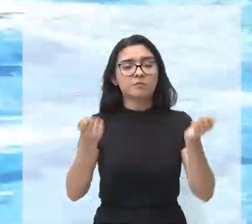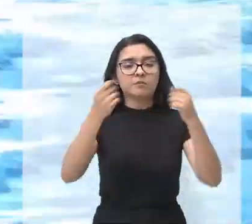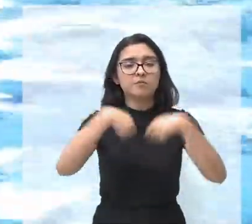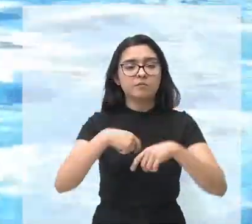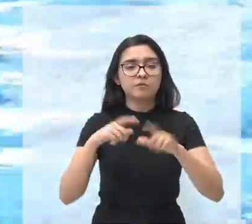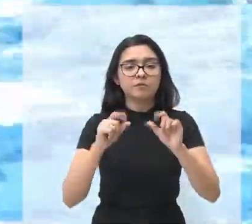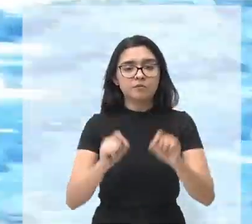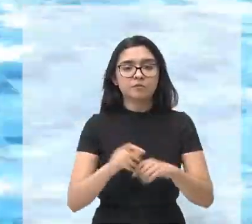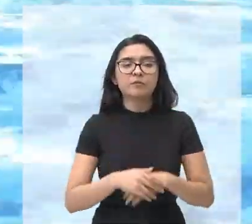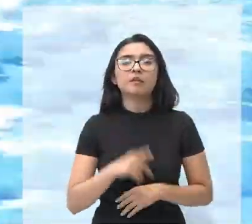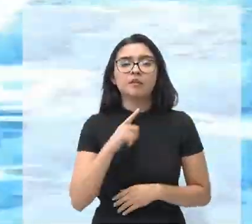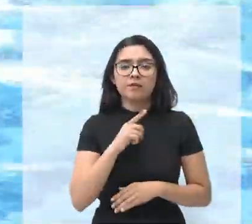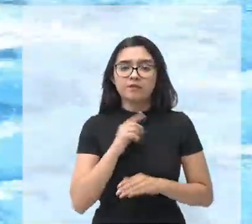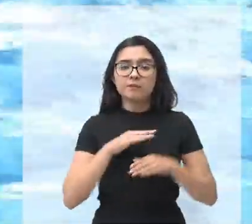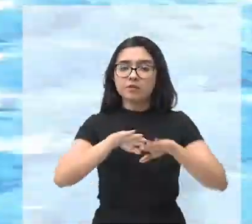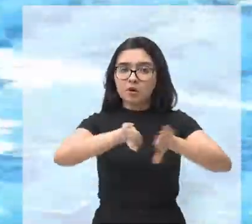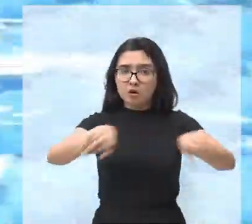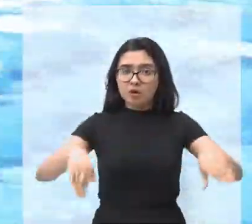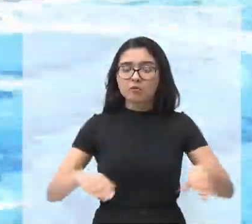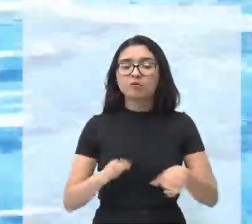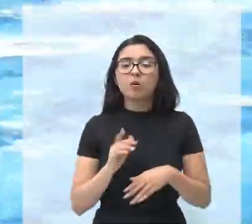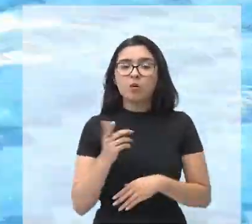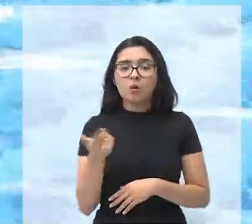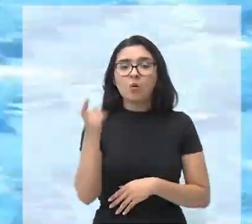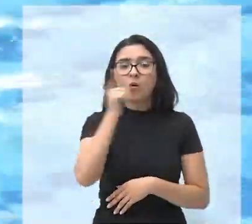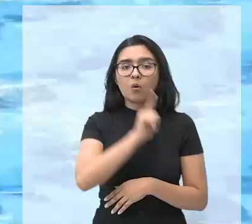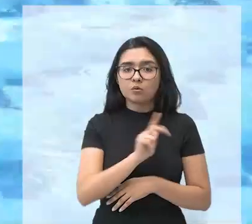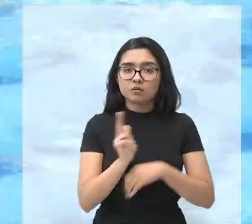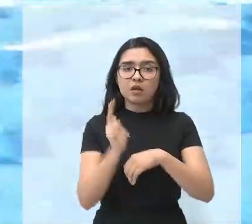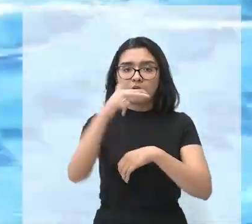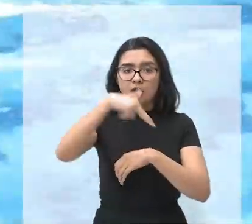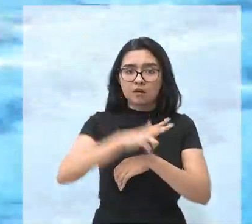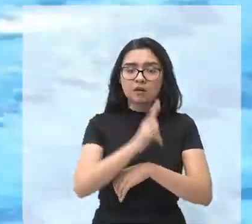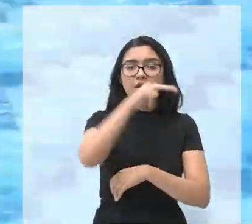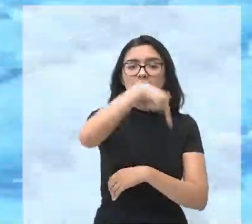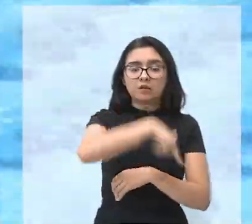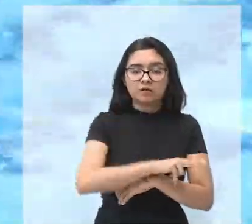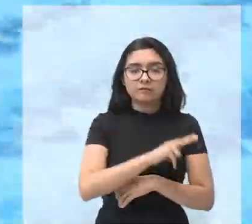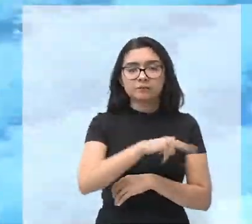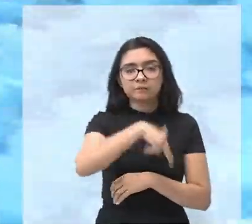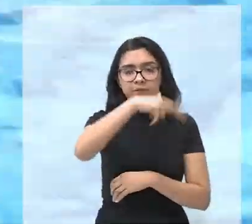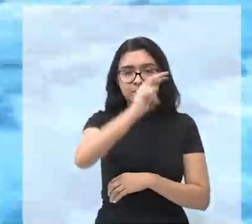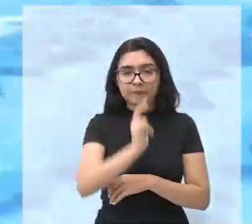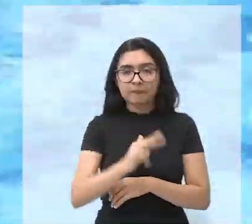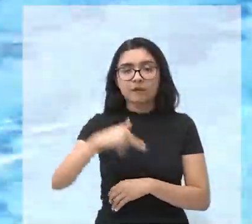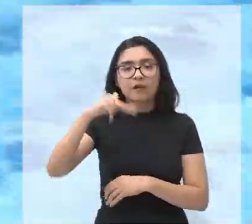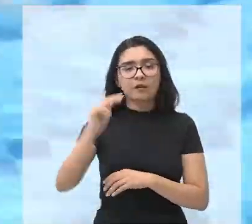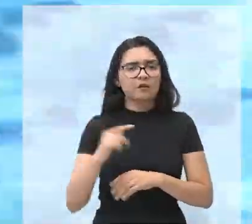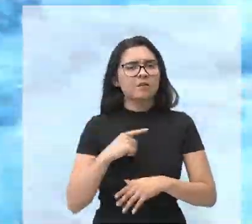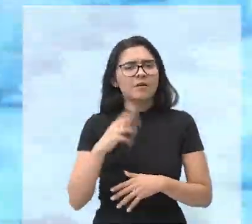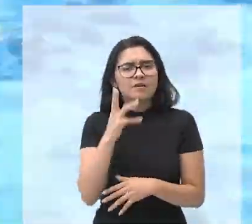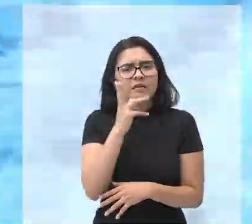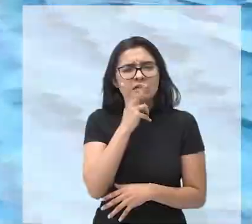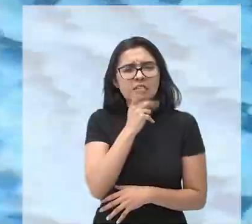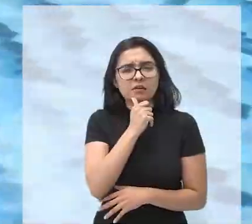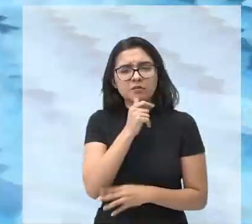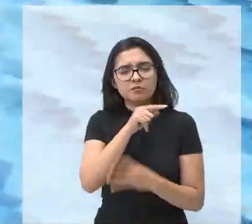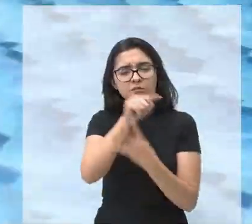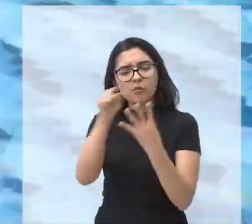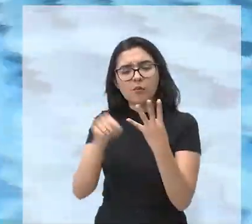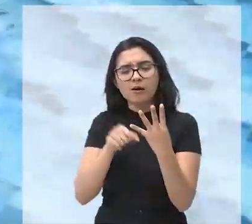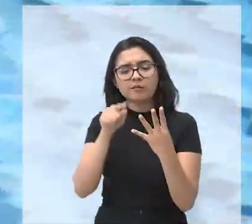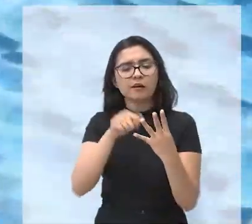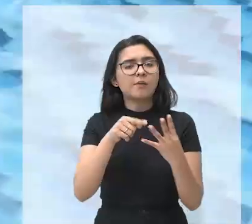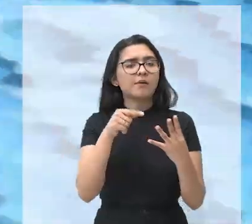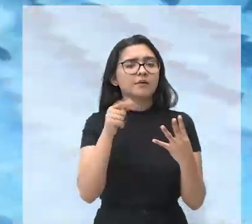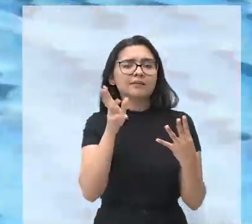completar o movimento na superfície. Esse é o tipo de lento mais lento entre os quatro. Muito